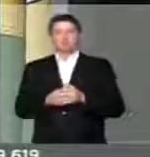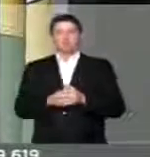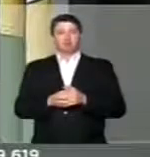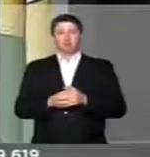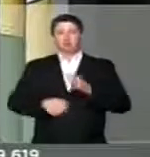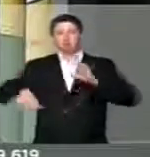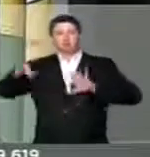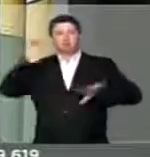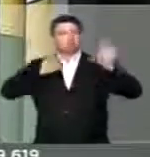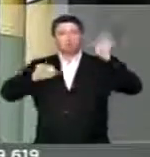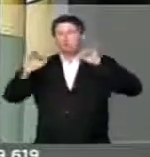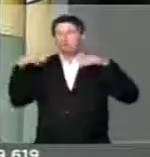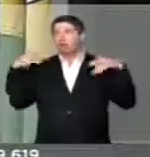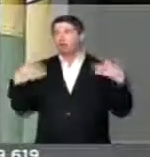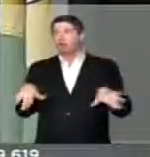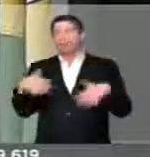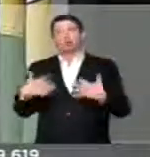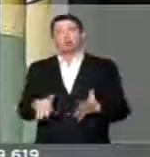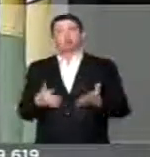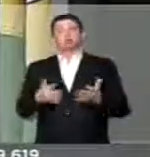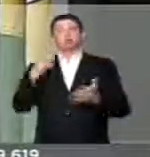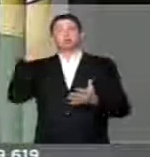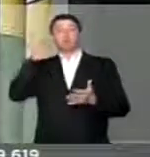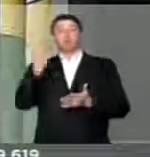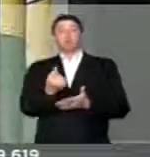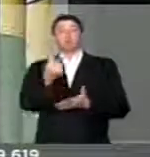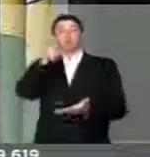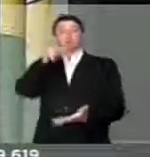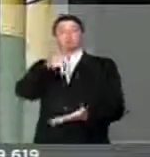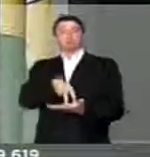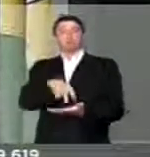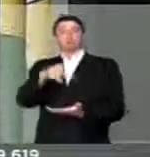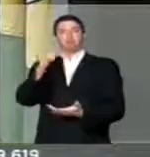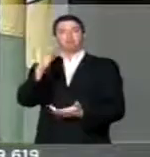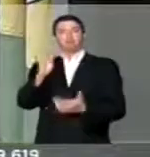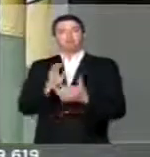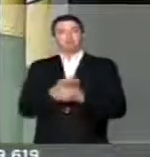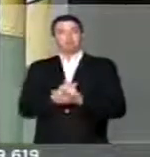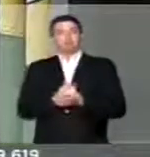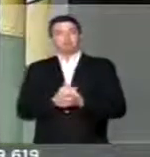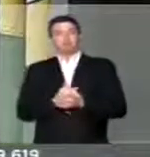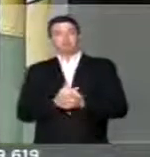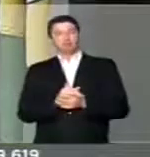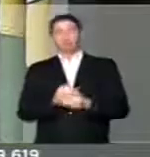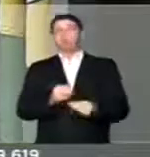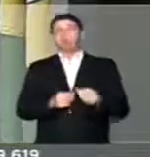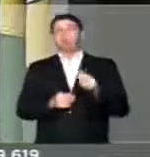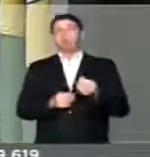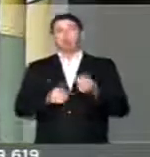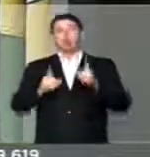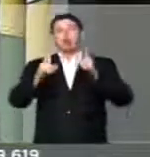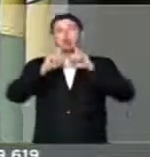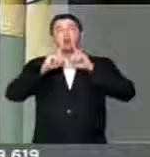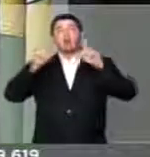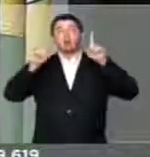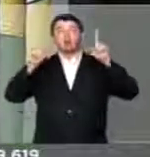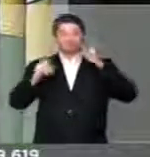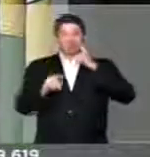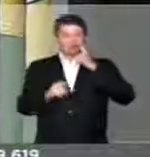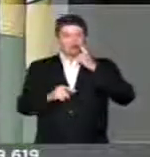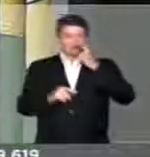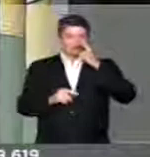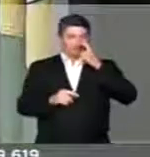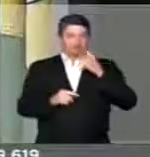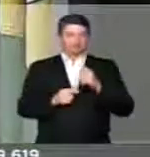nós ouvimos. Aí sobe um deputado na tribuna do PT para reclamar e